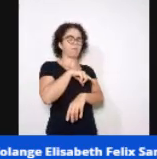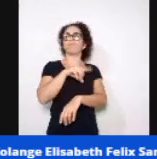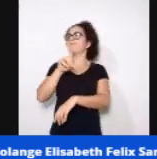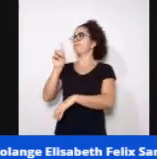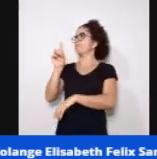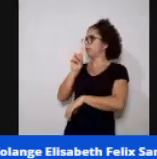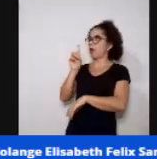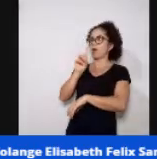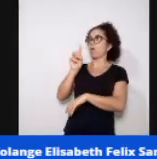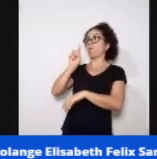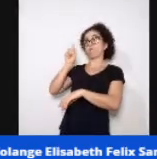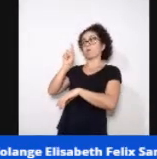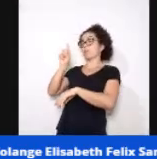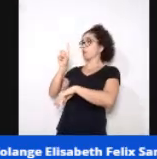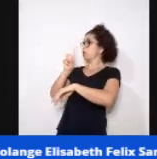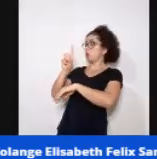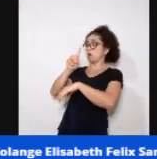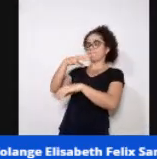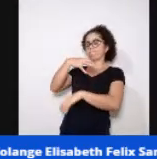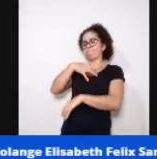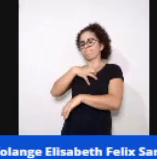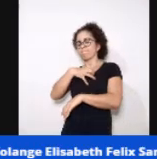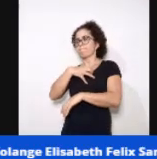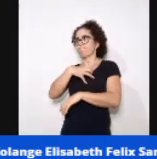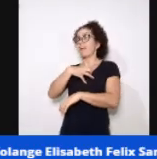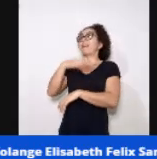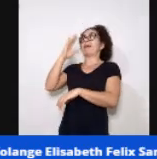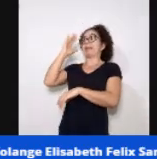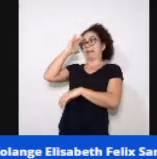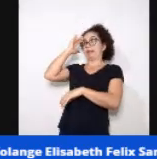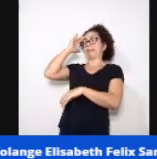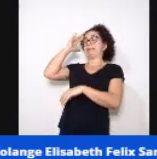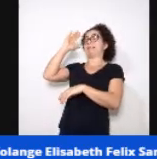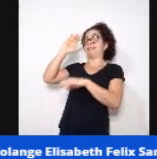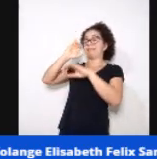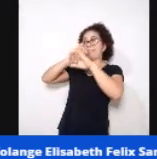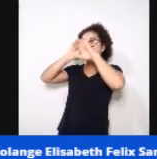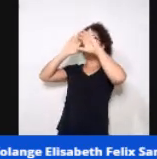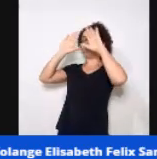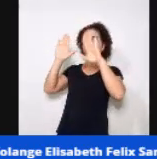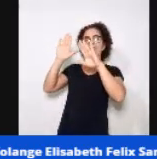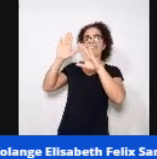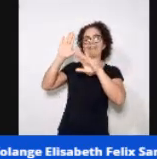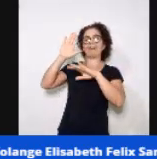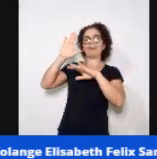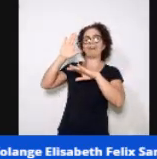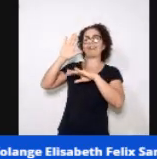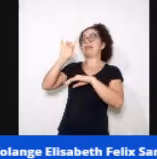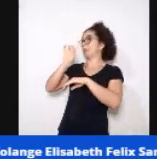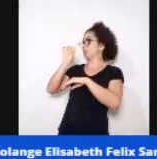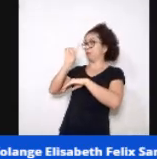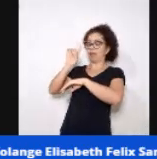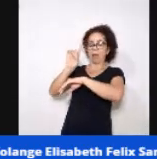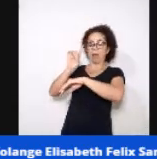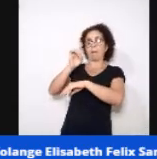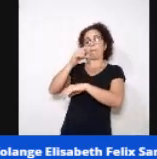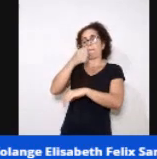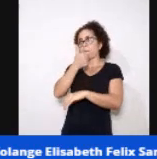não estar bem e entender que você não está bem é inteligência